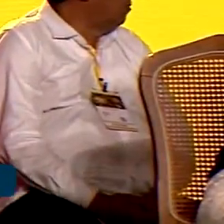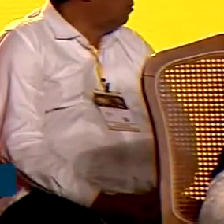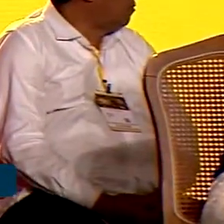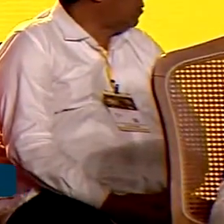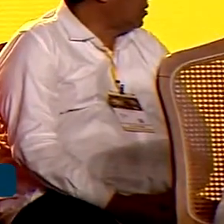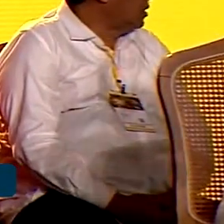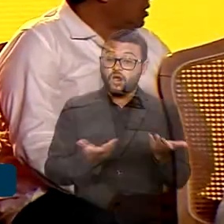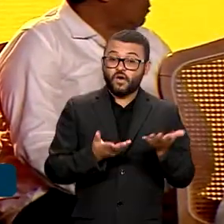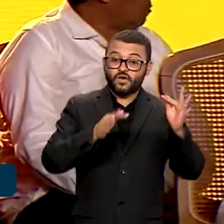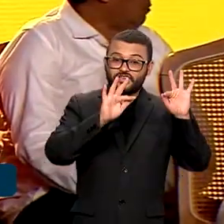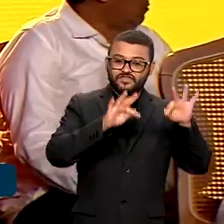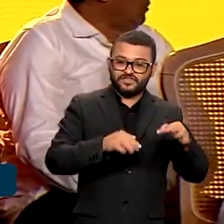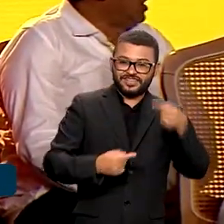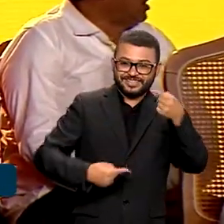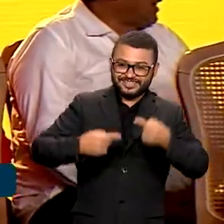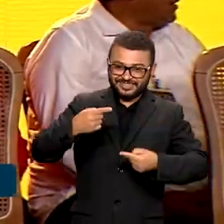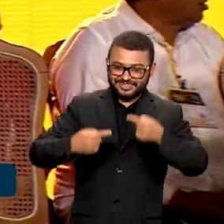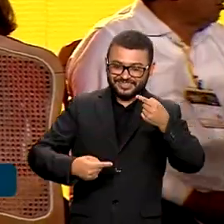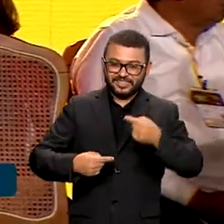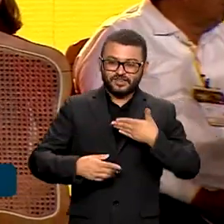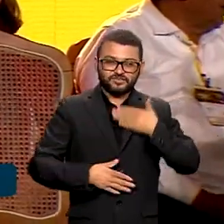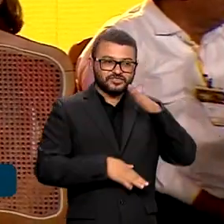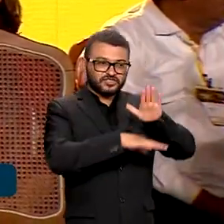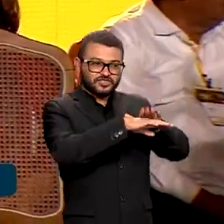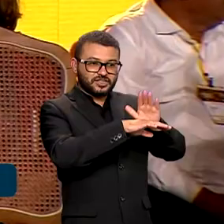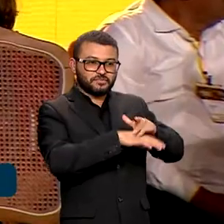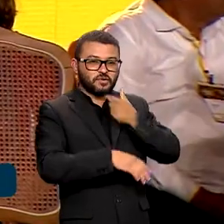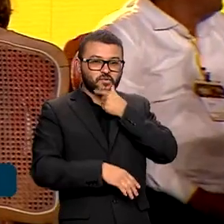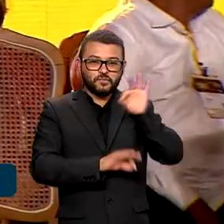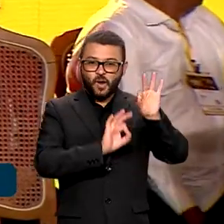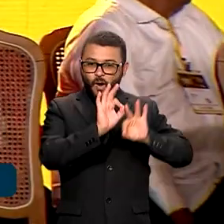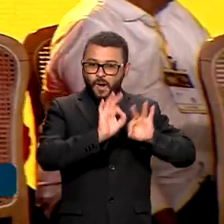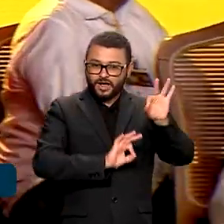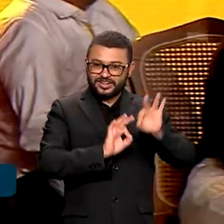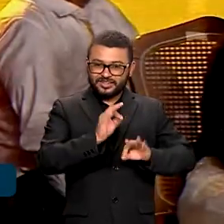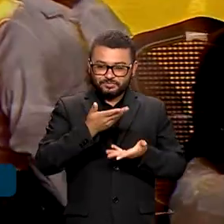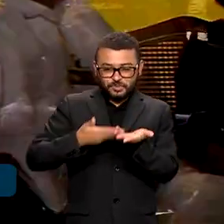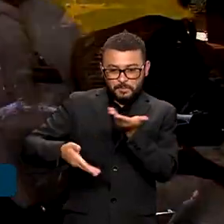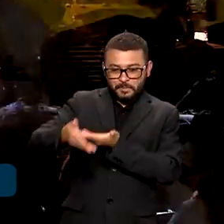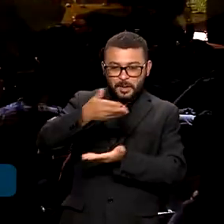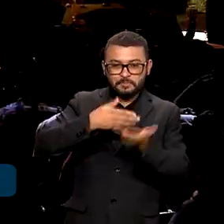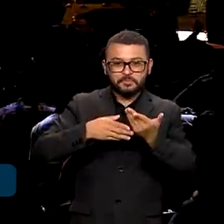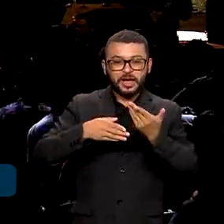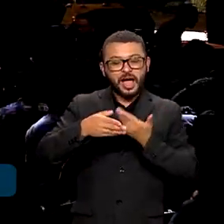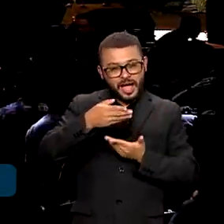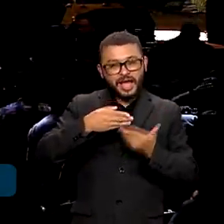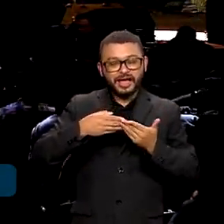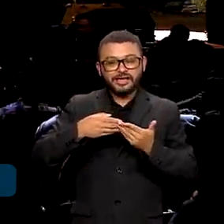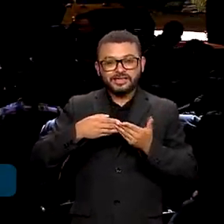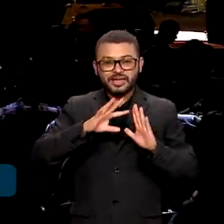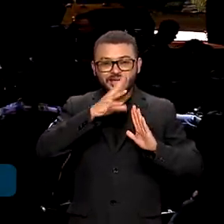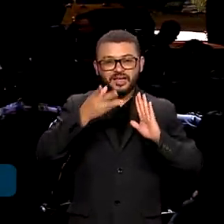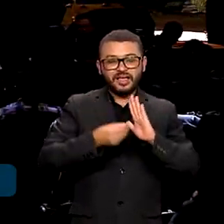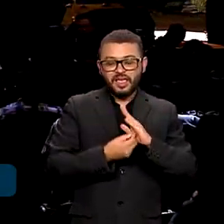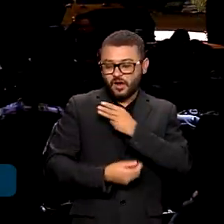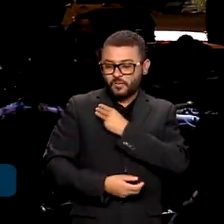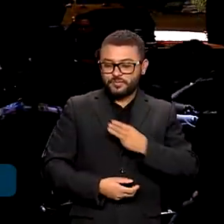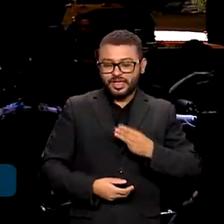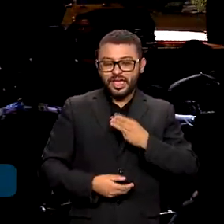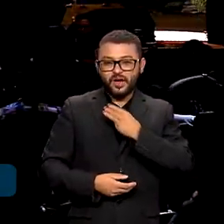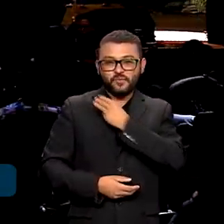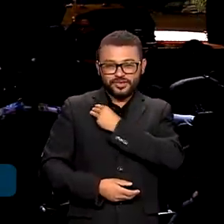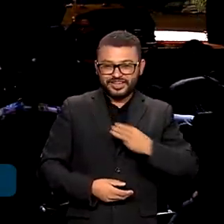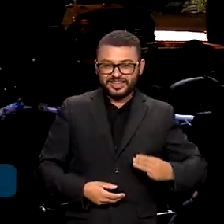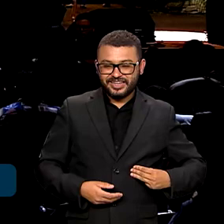Para encerrar os discursos, eu convido agora o organizador dos Diálogos Amazônicos, o ministro-chefe da